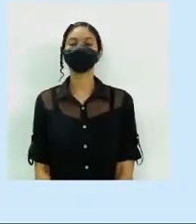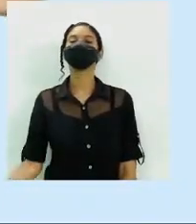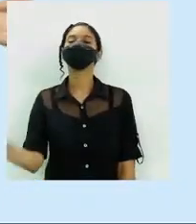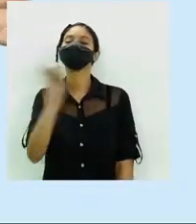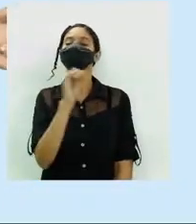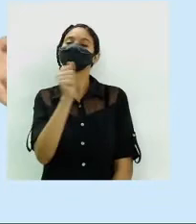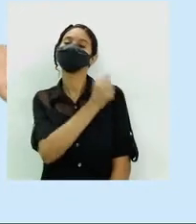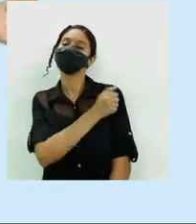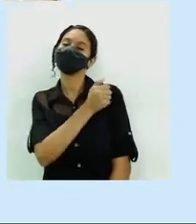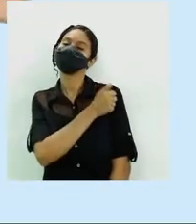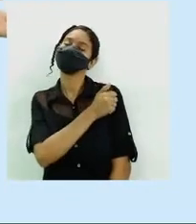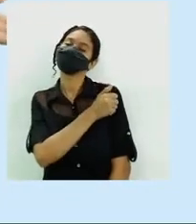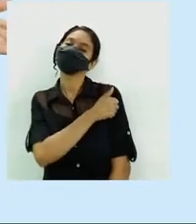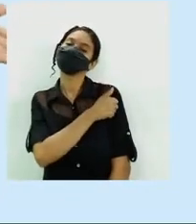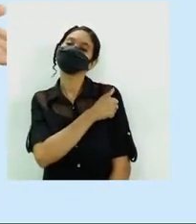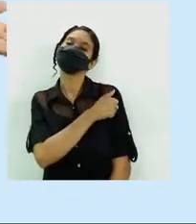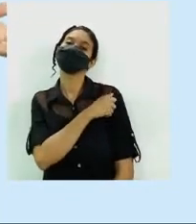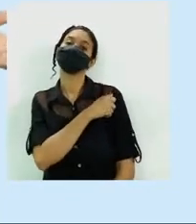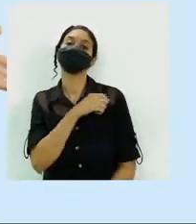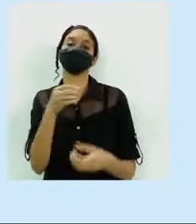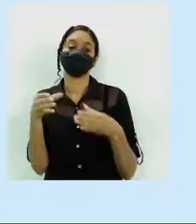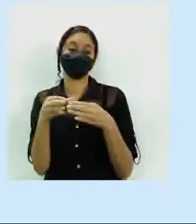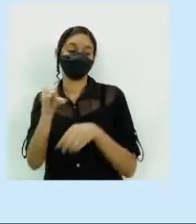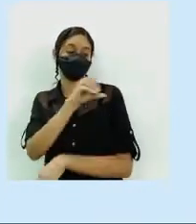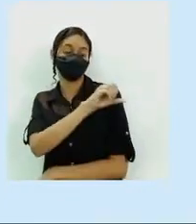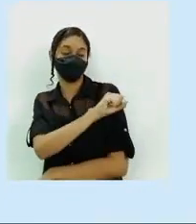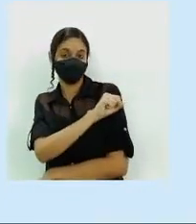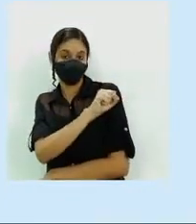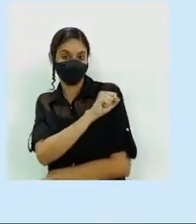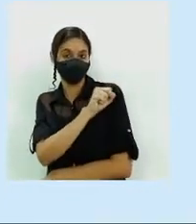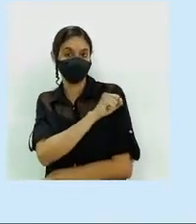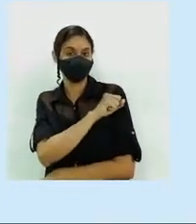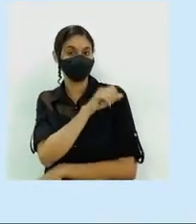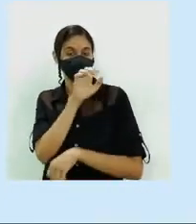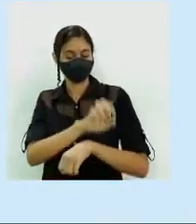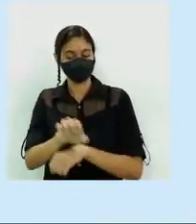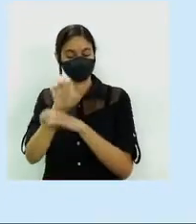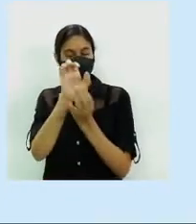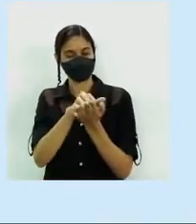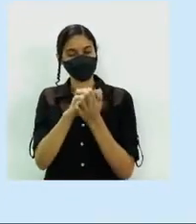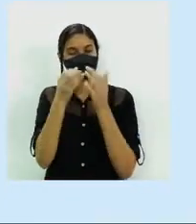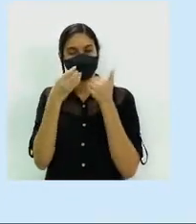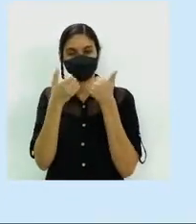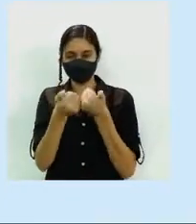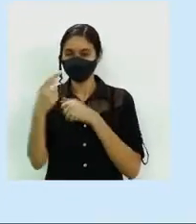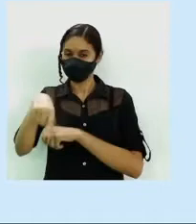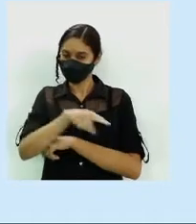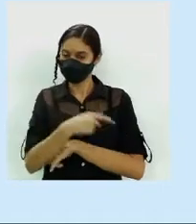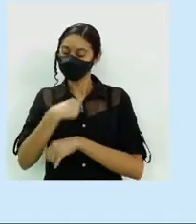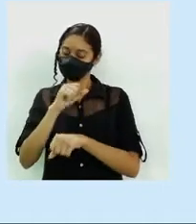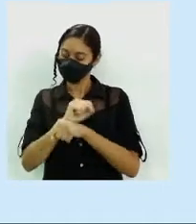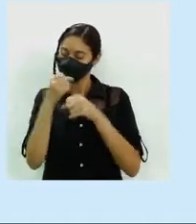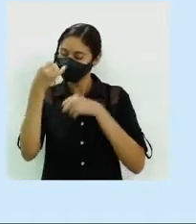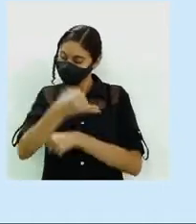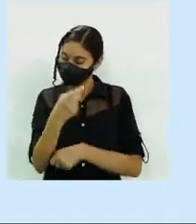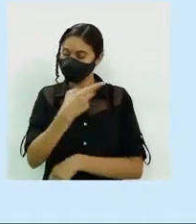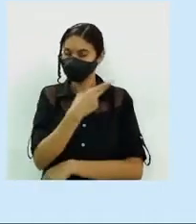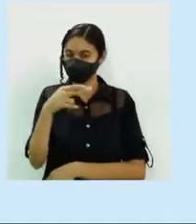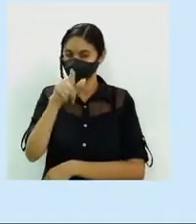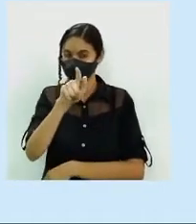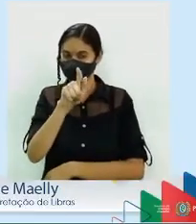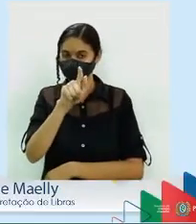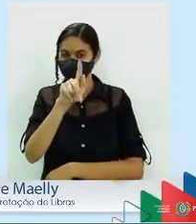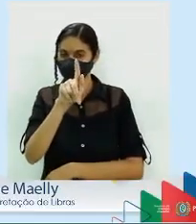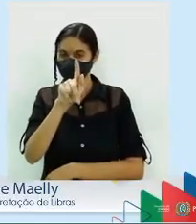Olá, aluna! Olá, aluno do oitavo ano do estado de Pernambuco. Tudo bem com vocês? Eu espero que sim. Meu nome é